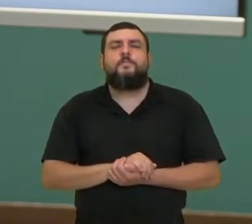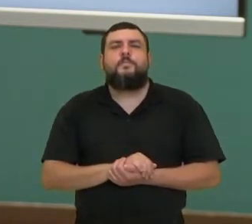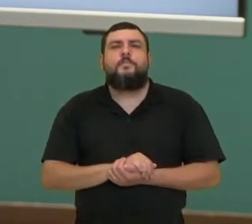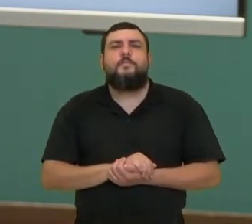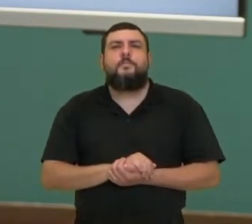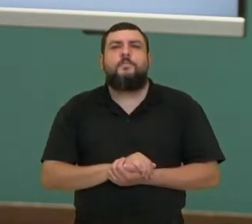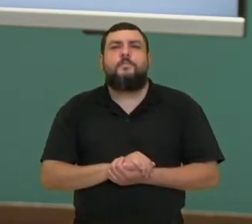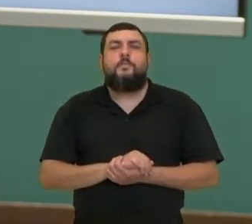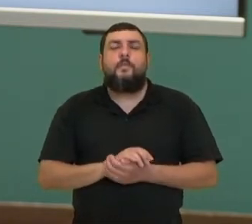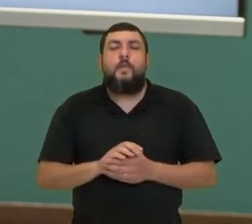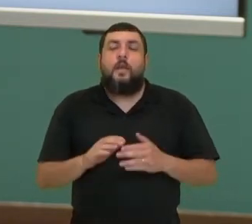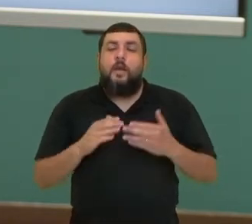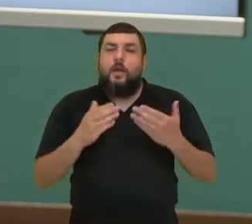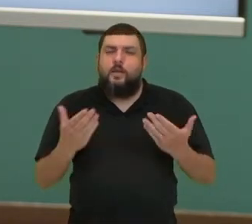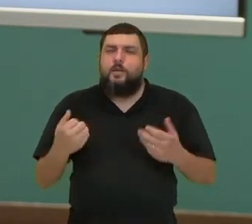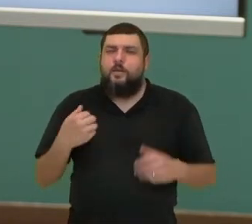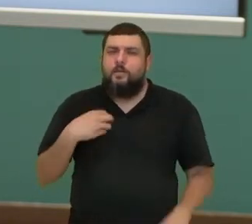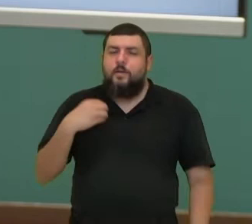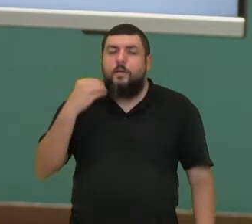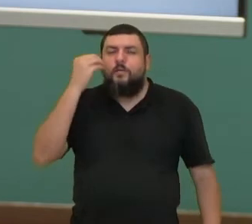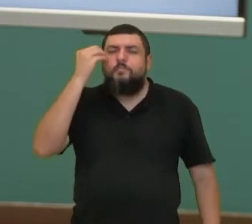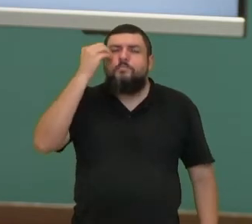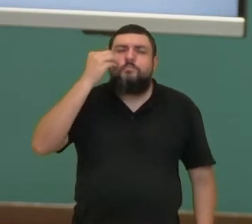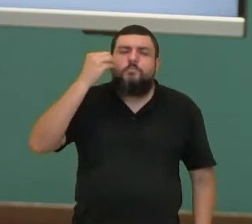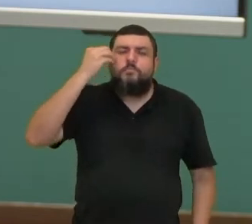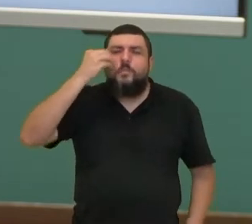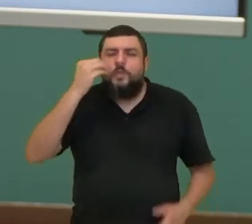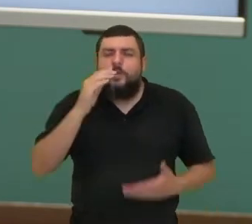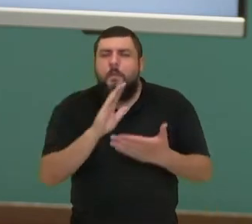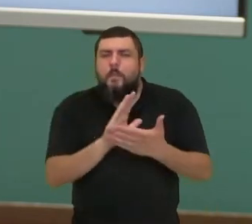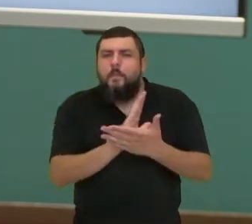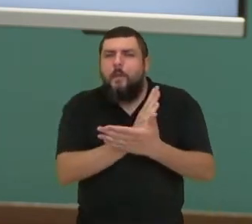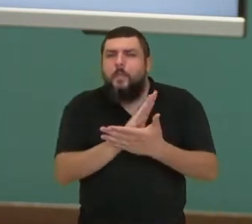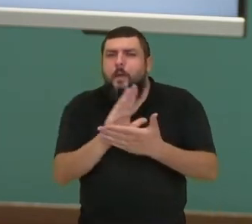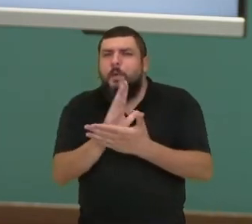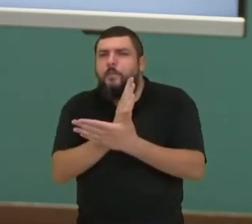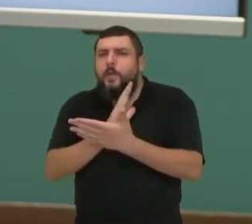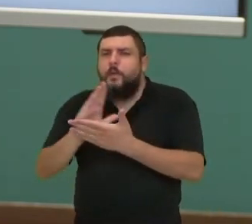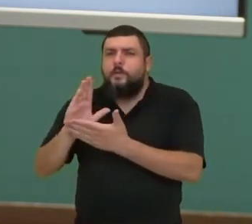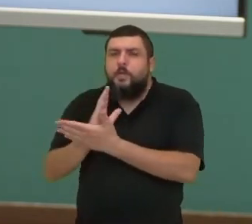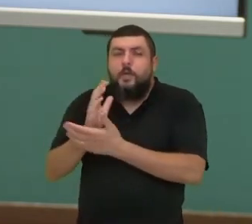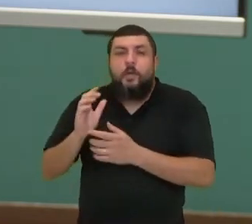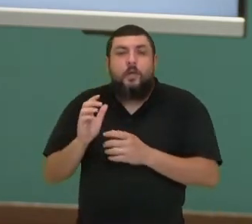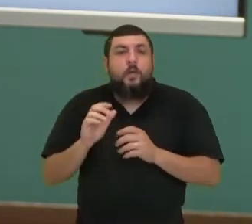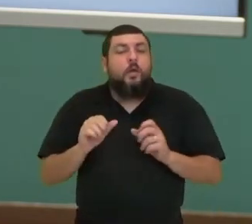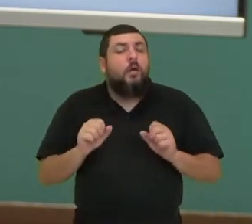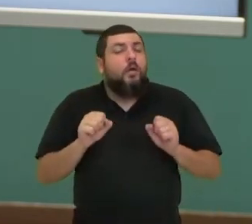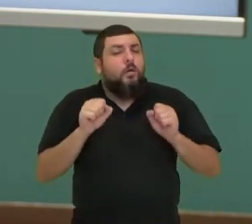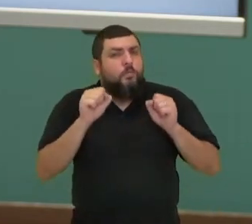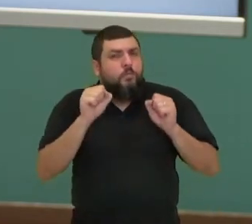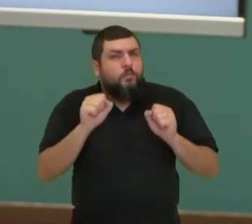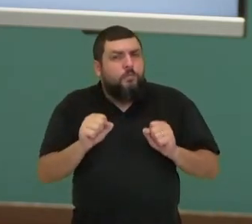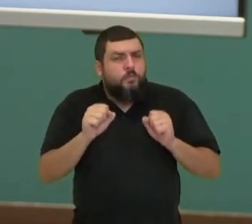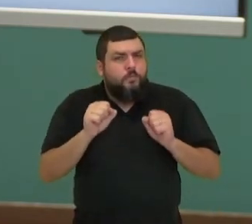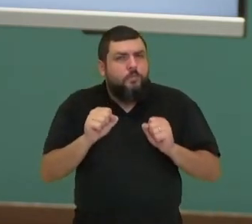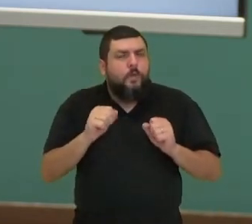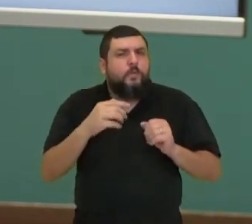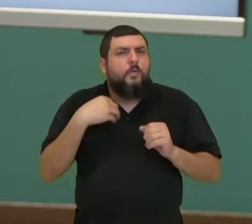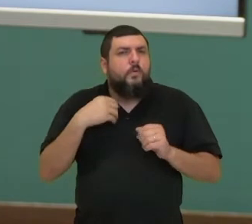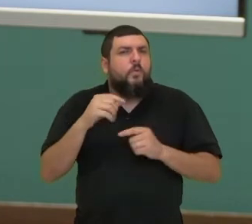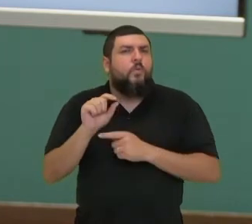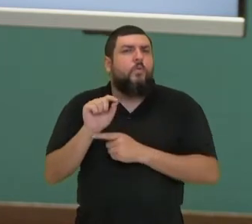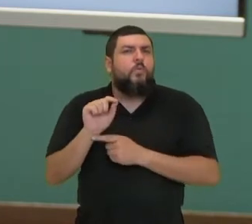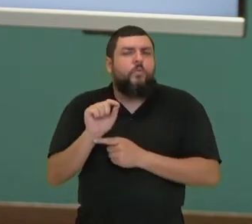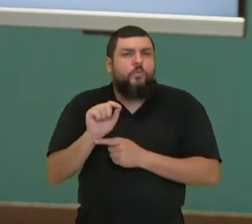os experimentos aleatórios podem ser classificados como experimentos nos